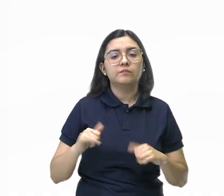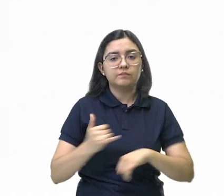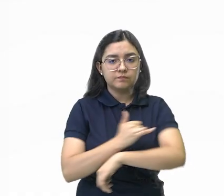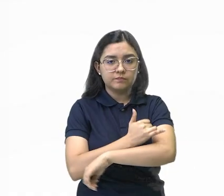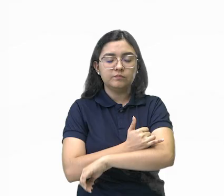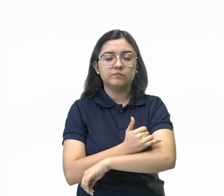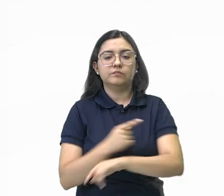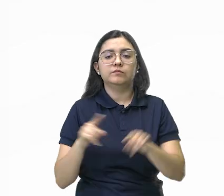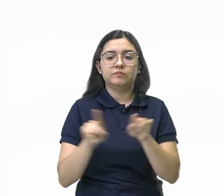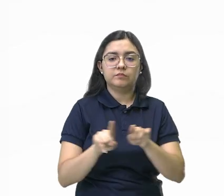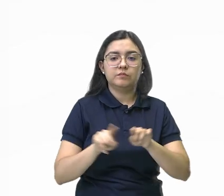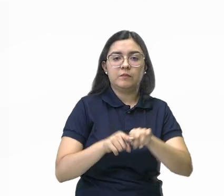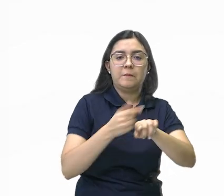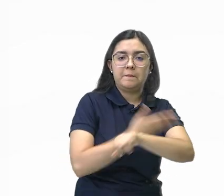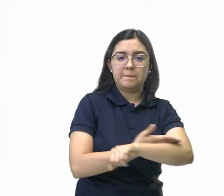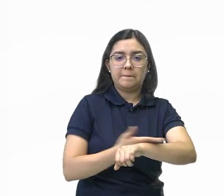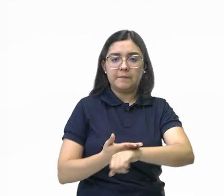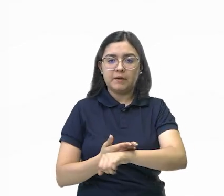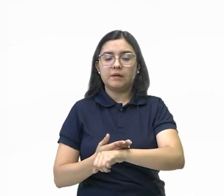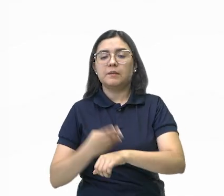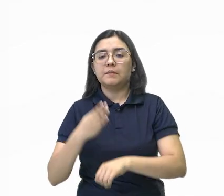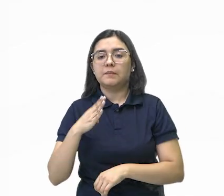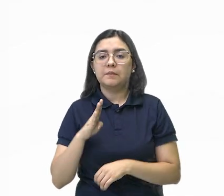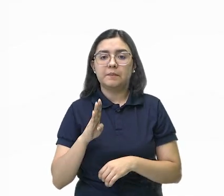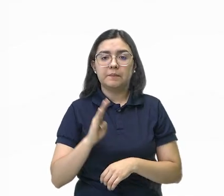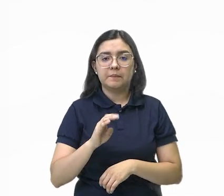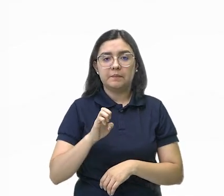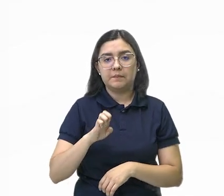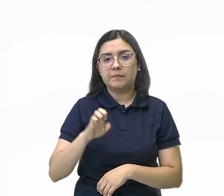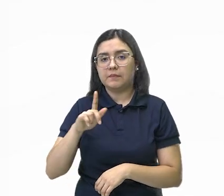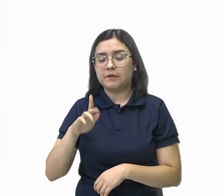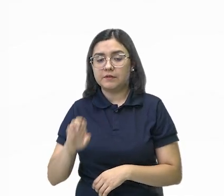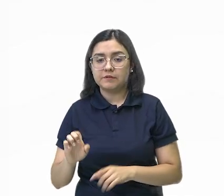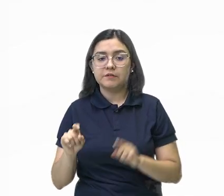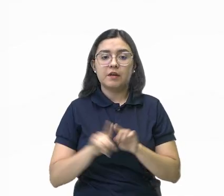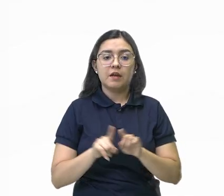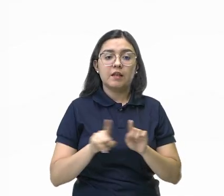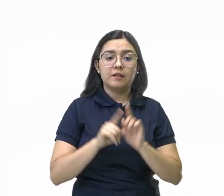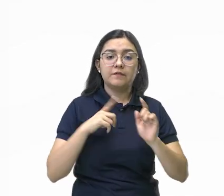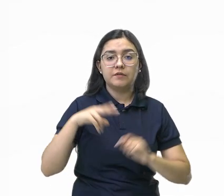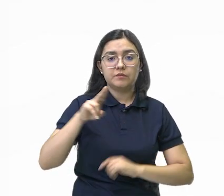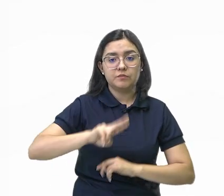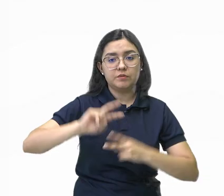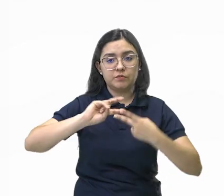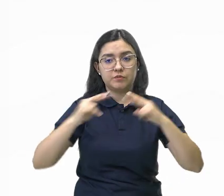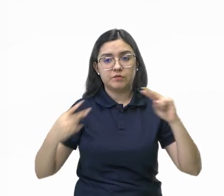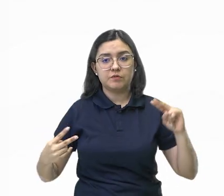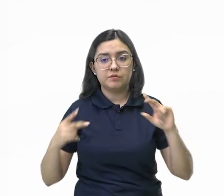modificação de gordura branca para gordura bege, a edição de genes vai ser usada aí para